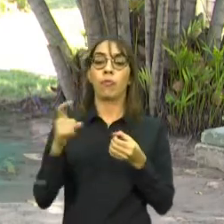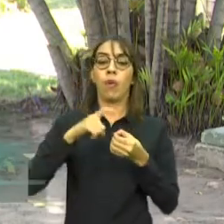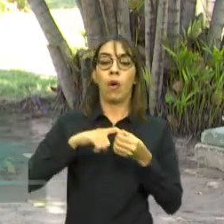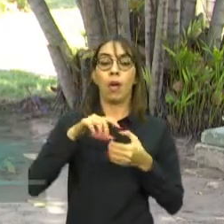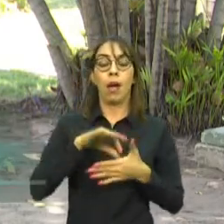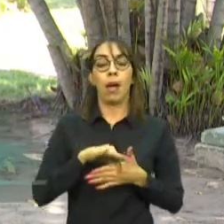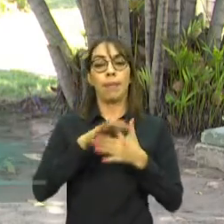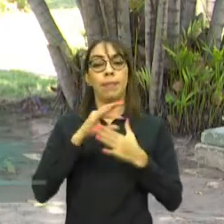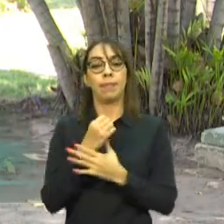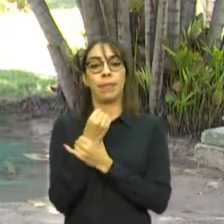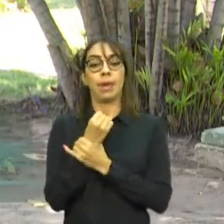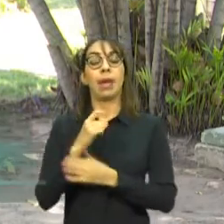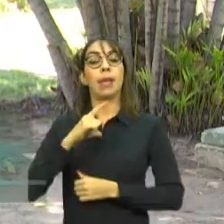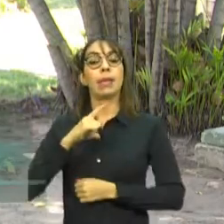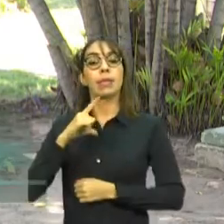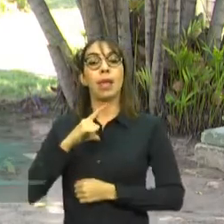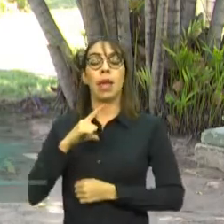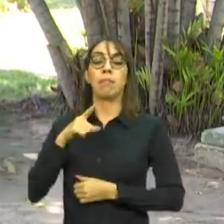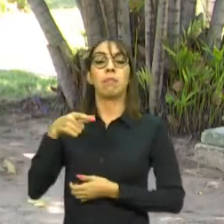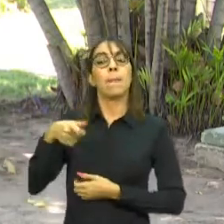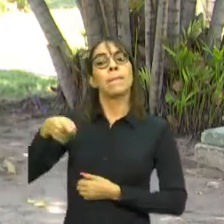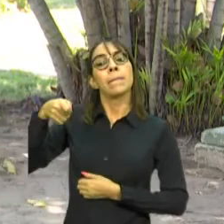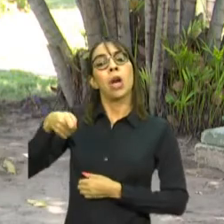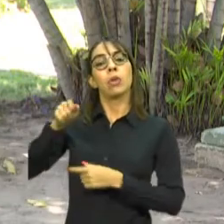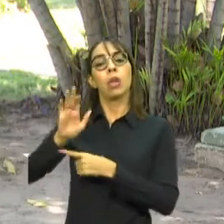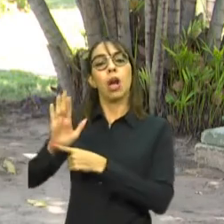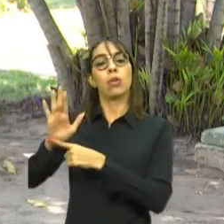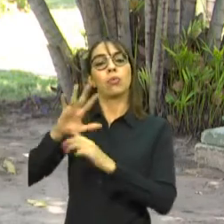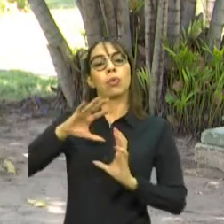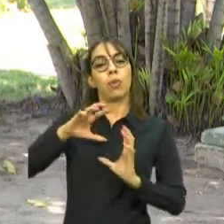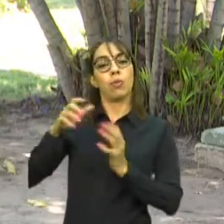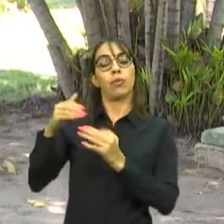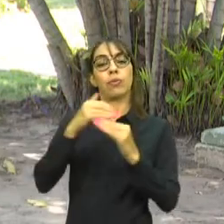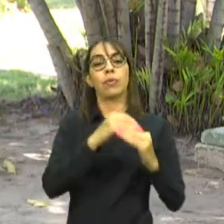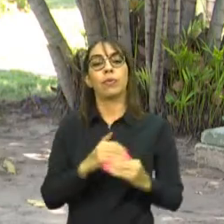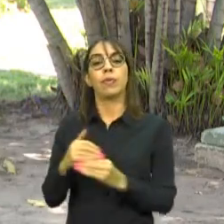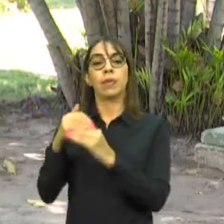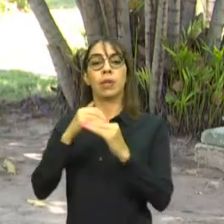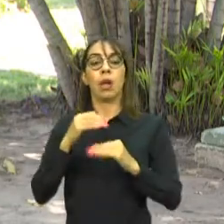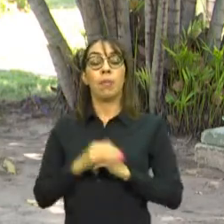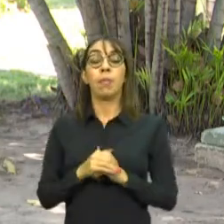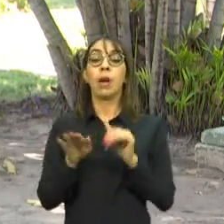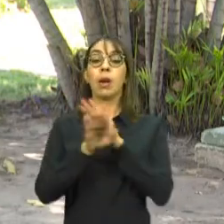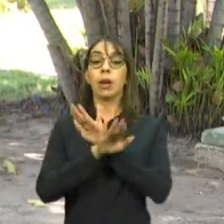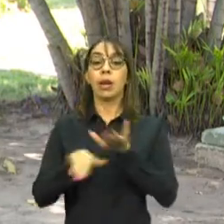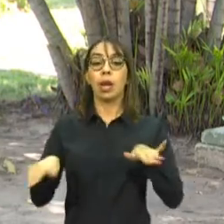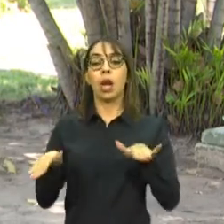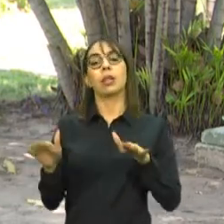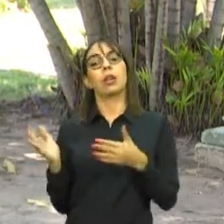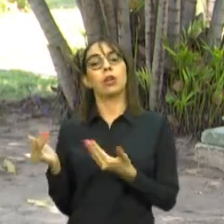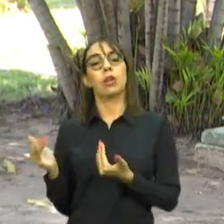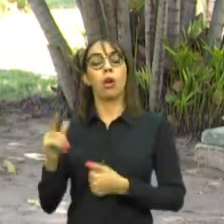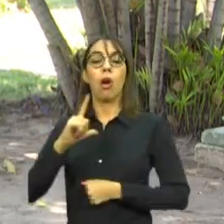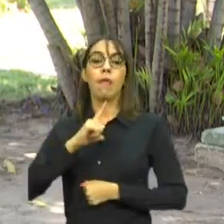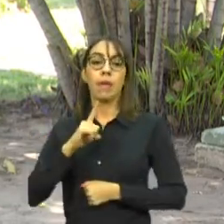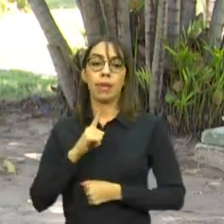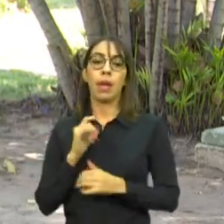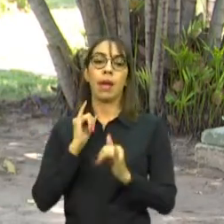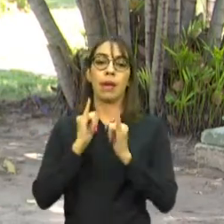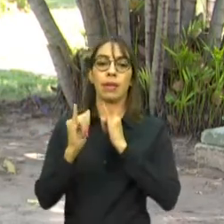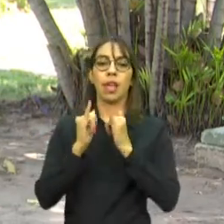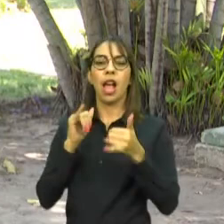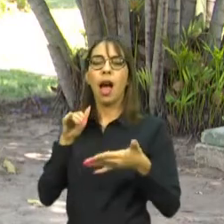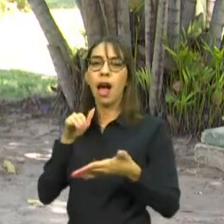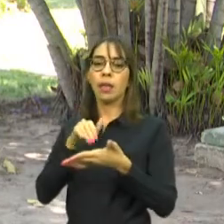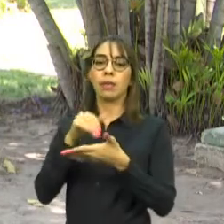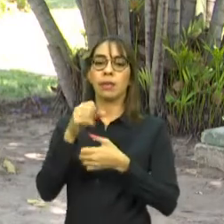e conectar todas as crianças e adolescentes à internet até 2030. Essas são algumas das